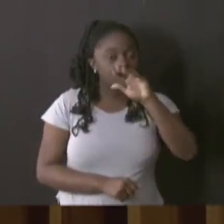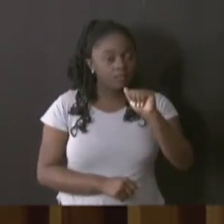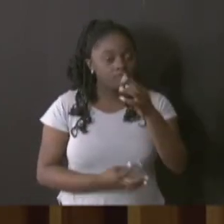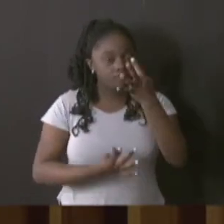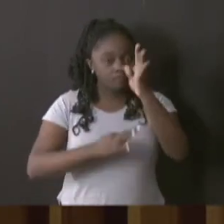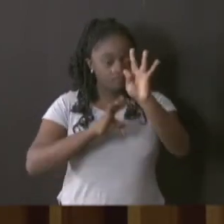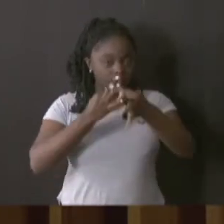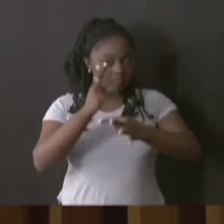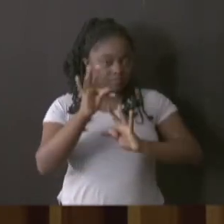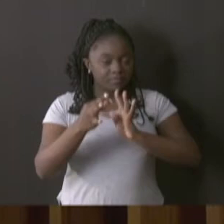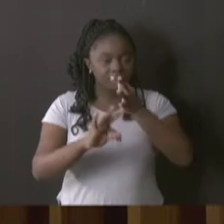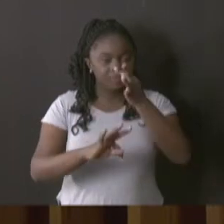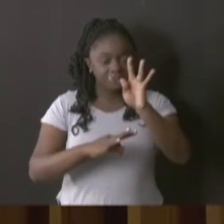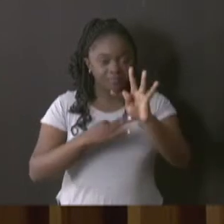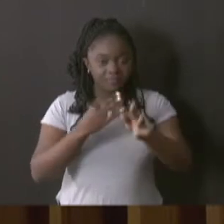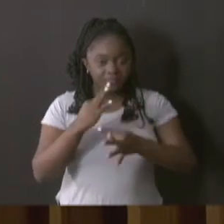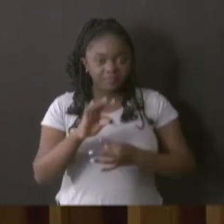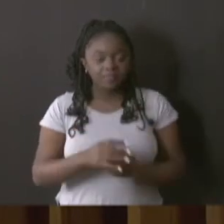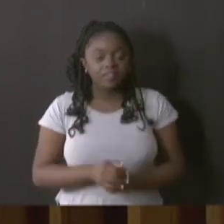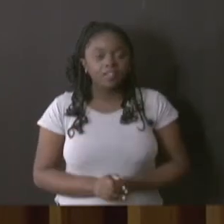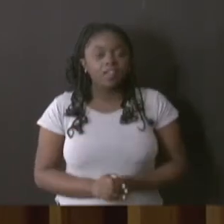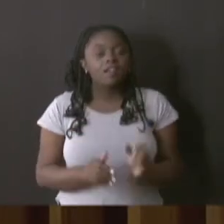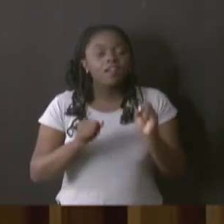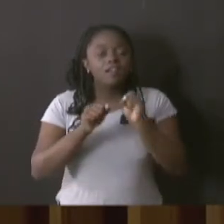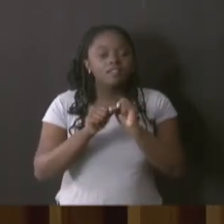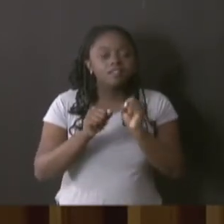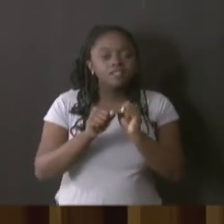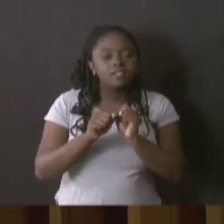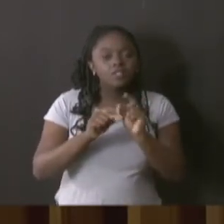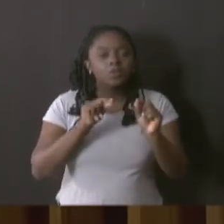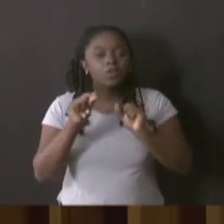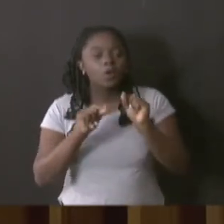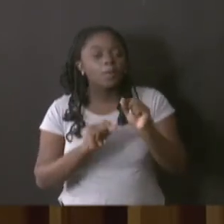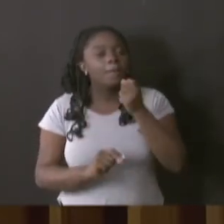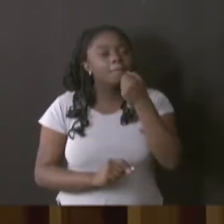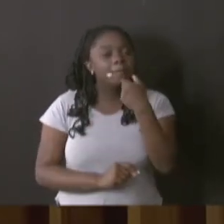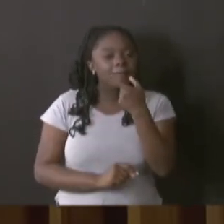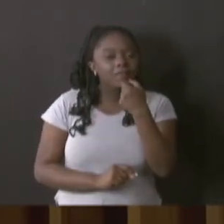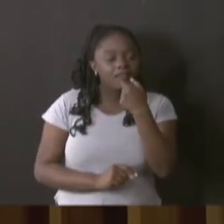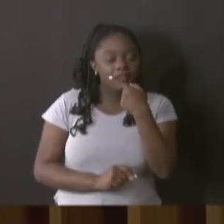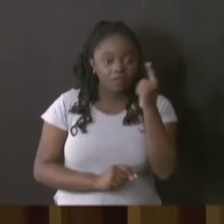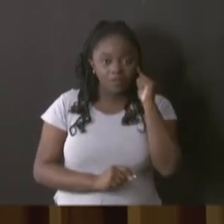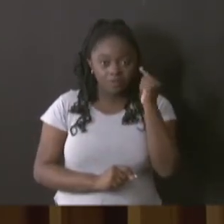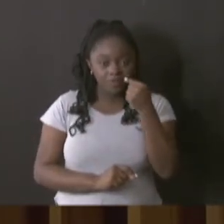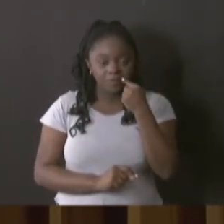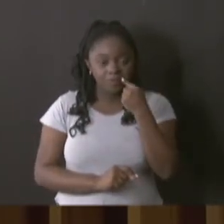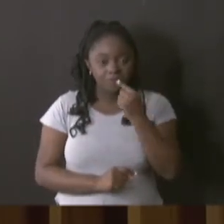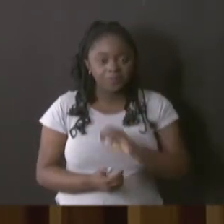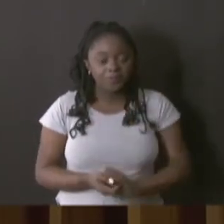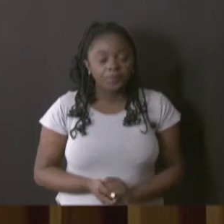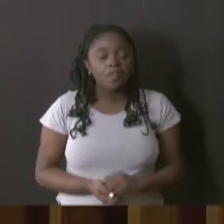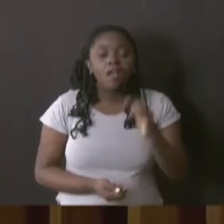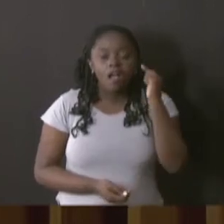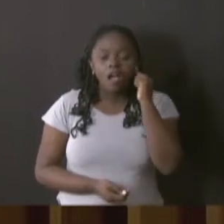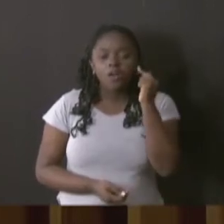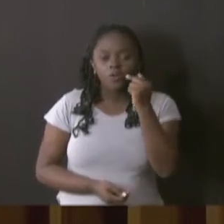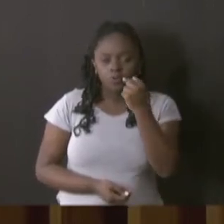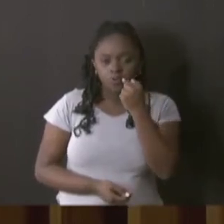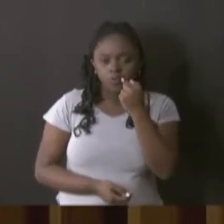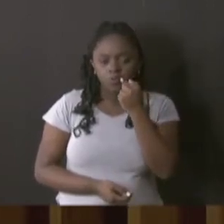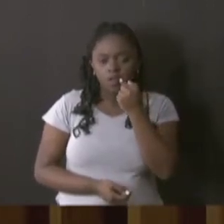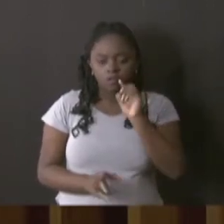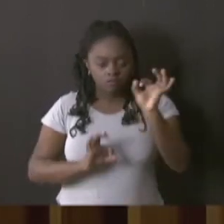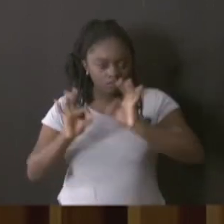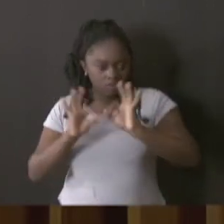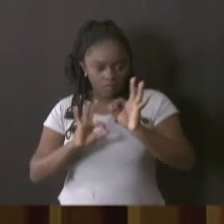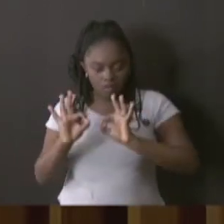que fazia uma pegadinha, entre aspas, com um surdo. Ele saía, eles